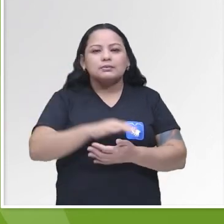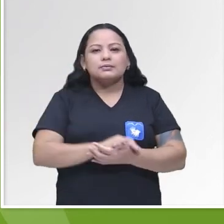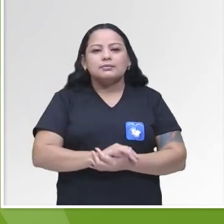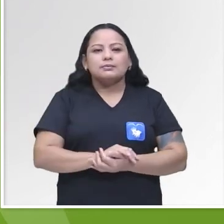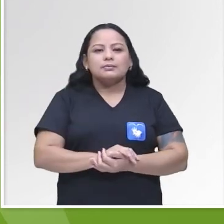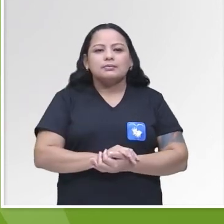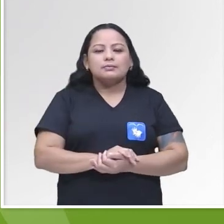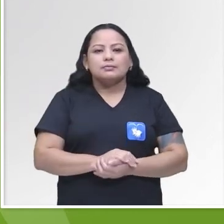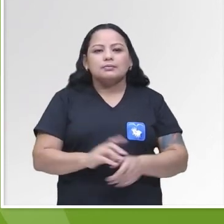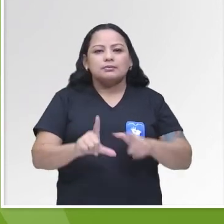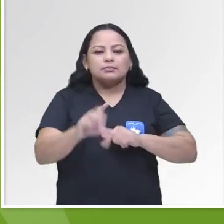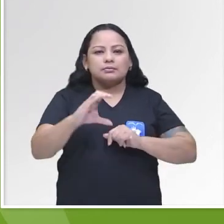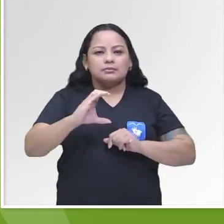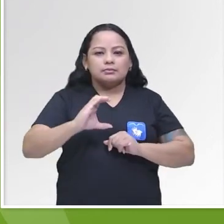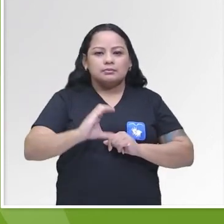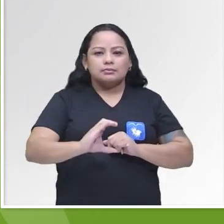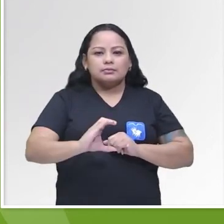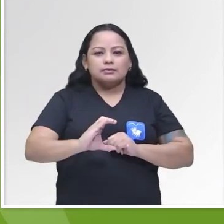C